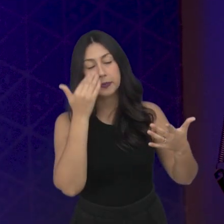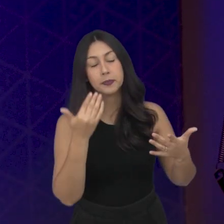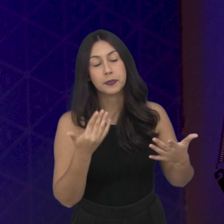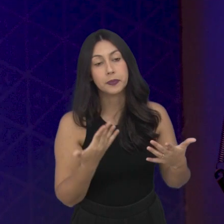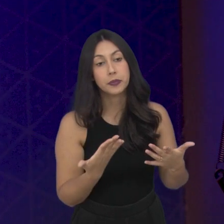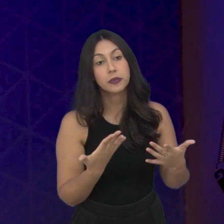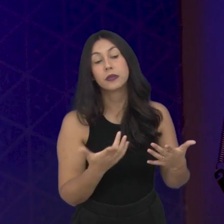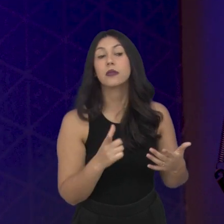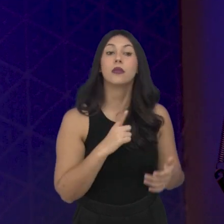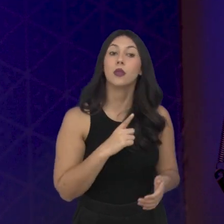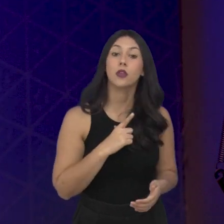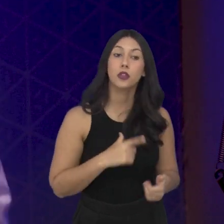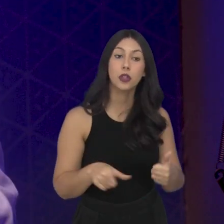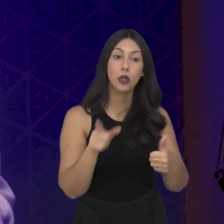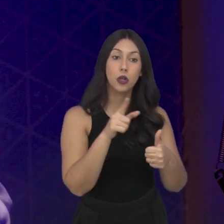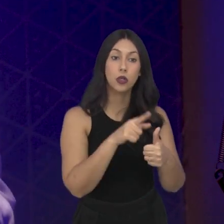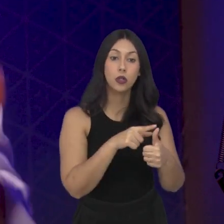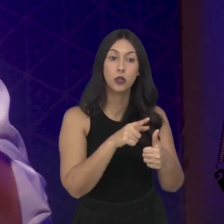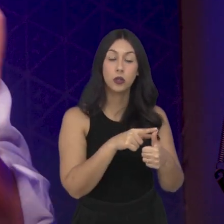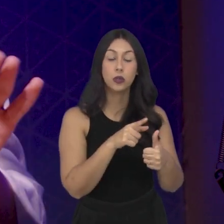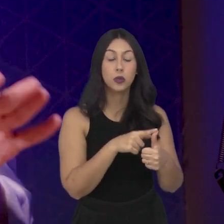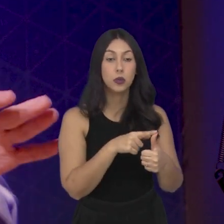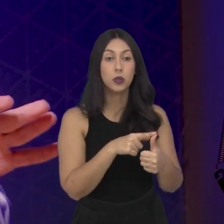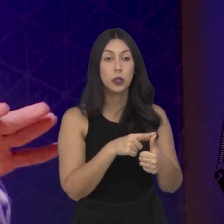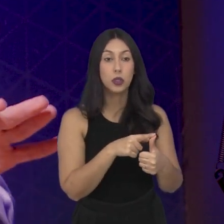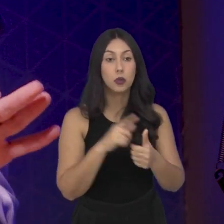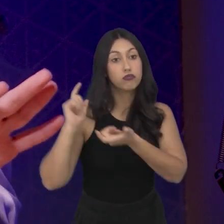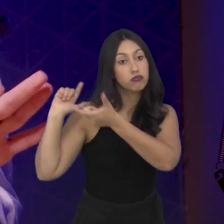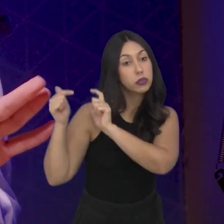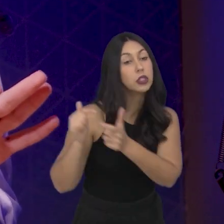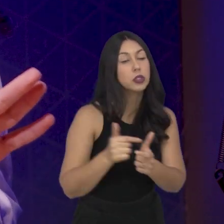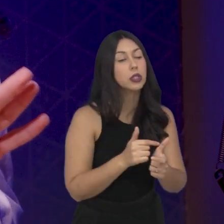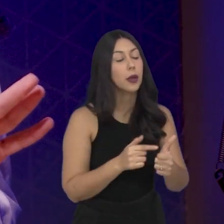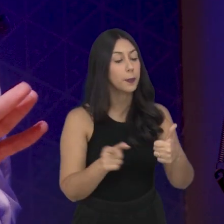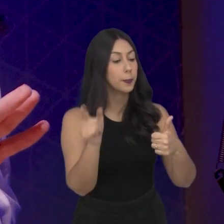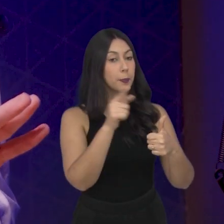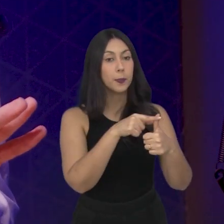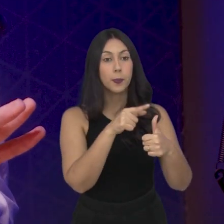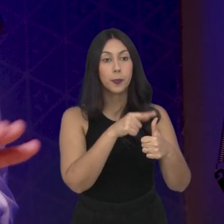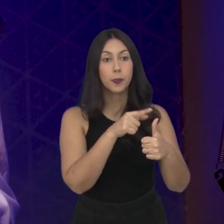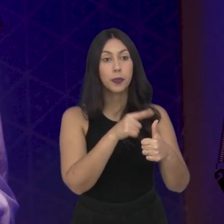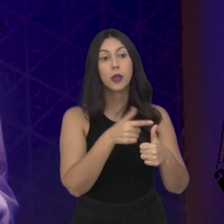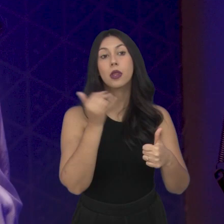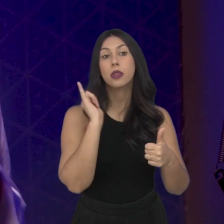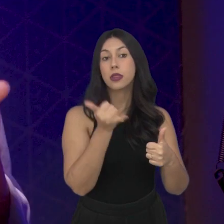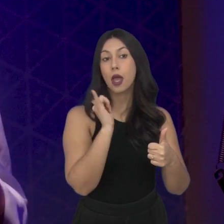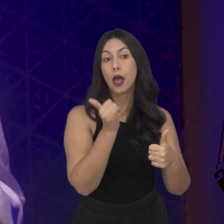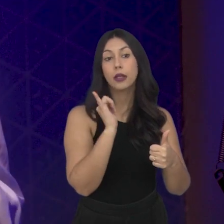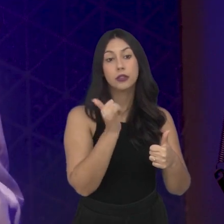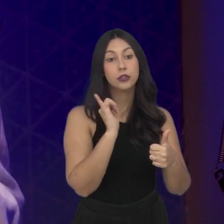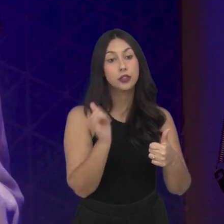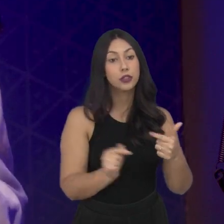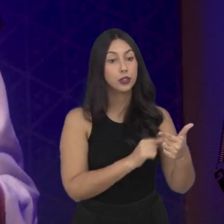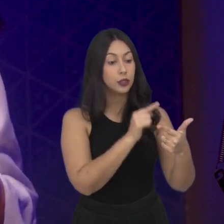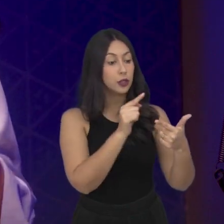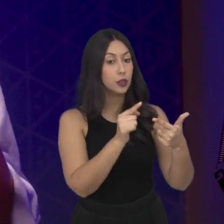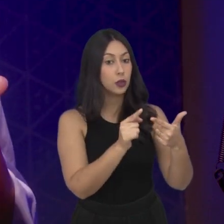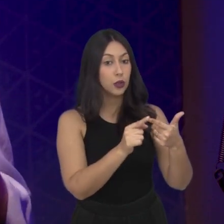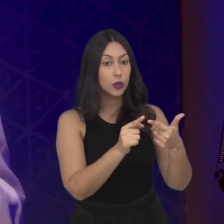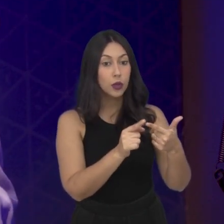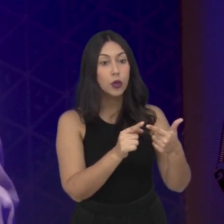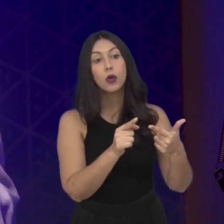eu pegar aqui. A gente tinha os gêneros clássicos, né? Que são, então, o gênero épico, narrativo, o